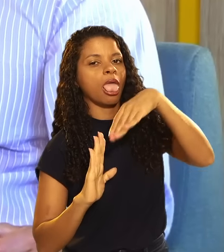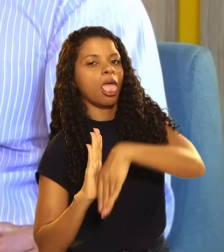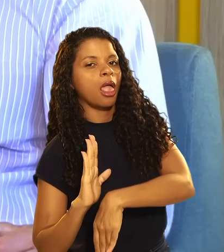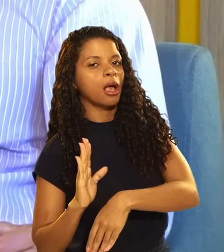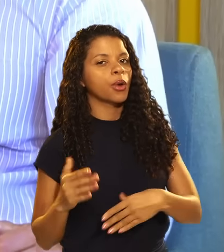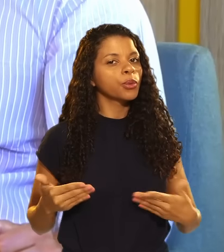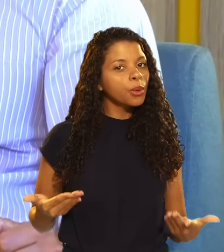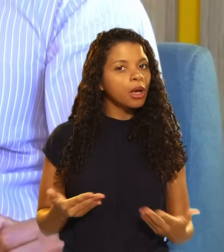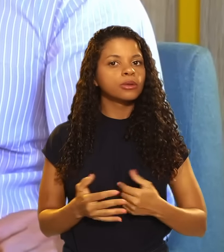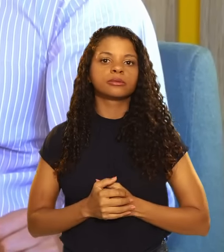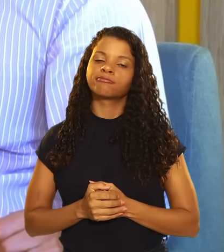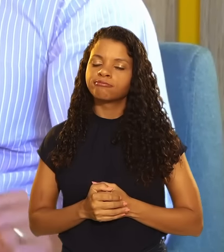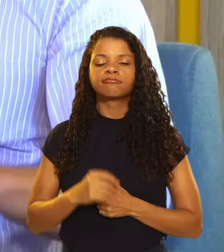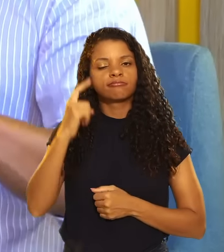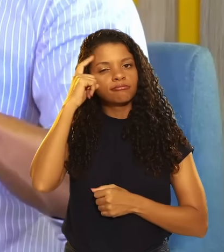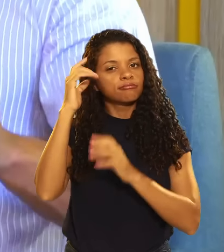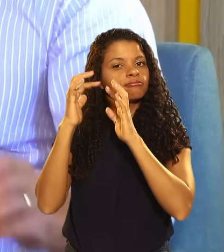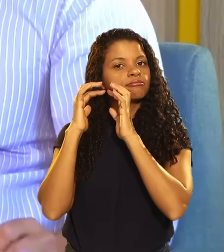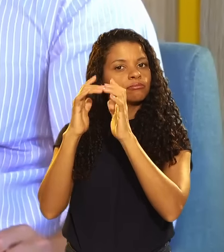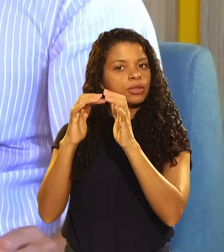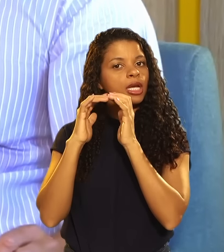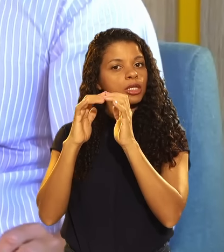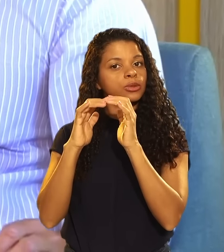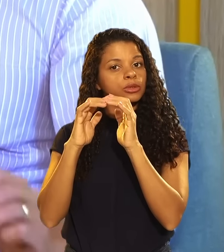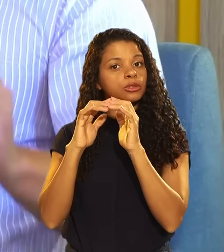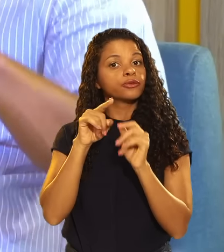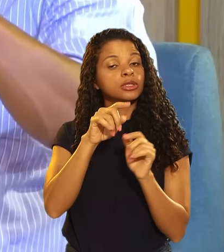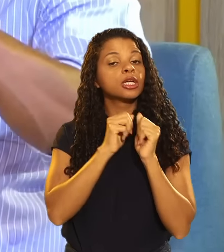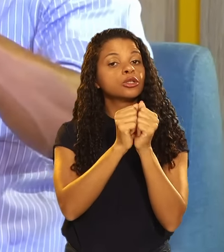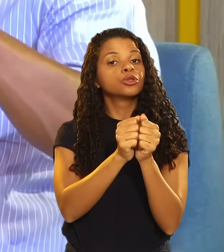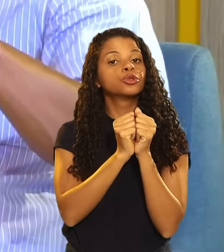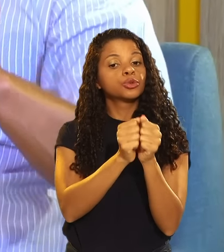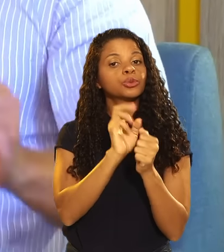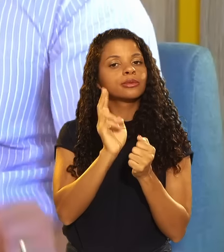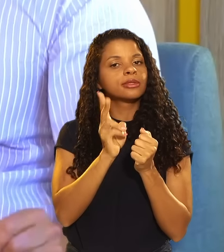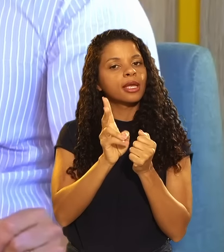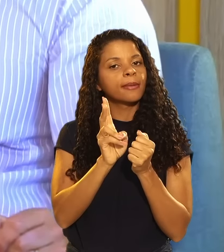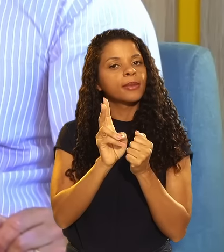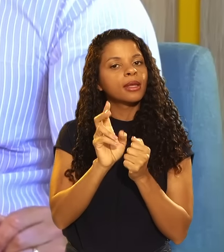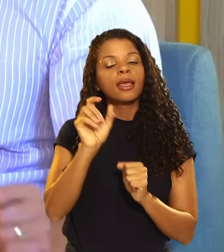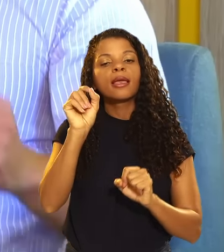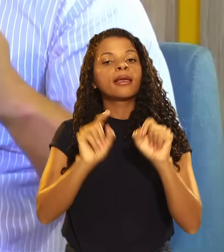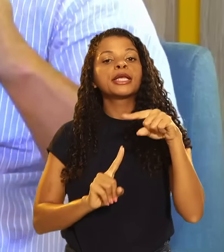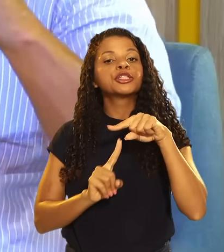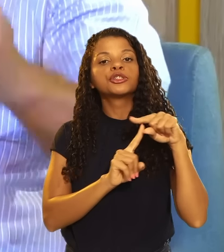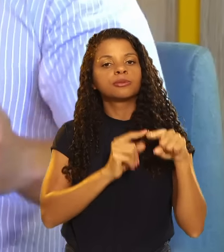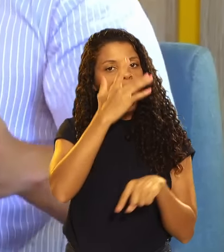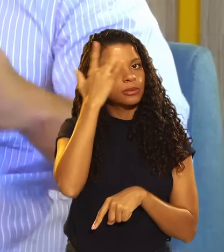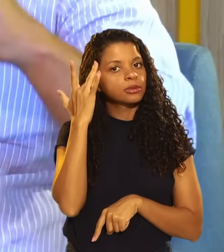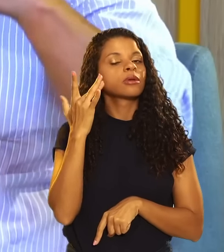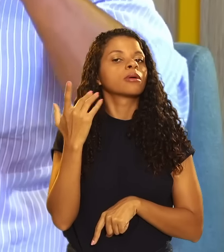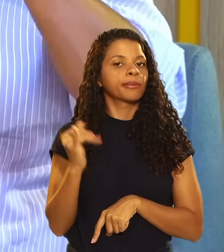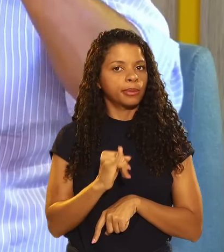vale sempre essa reflexão, né? Com quem nós estamos andando, isso pode fazer grande diferença, inclusive no nosso processo